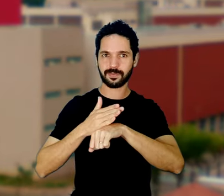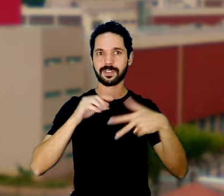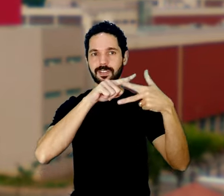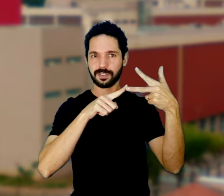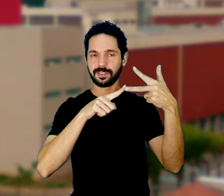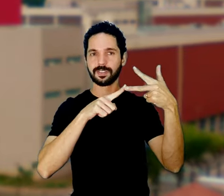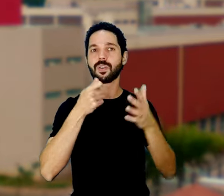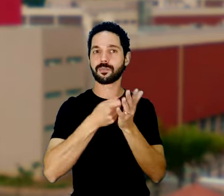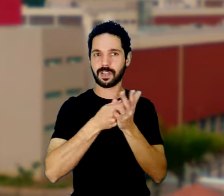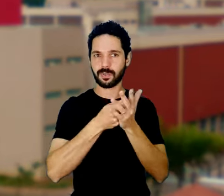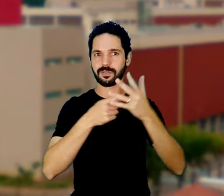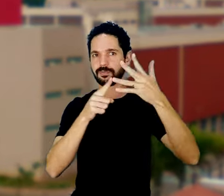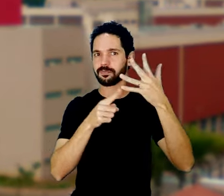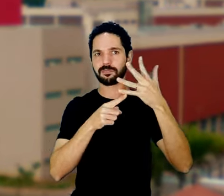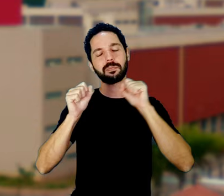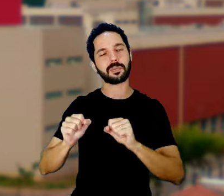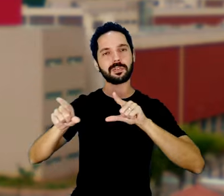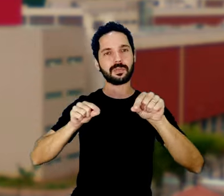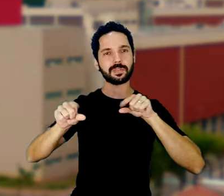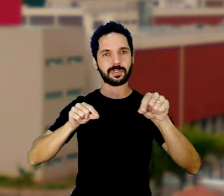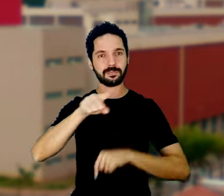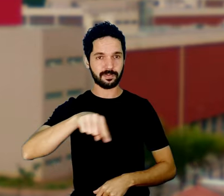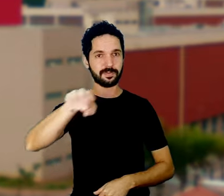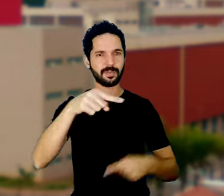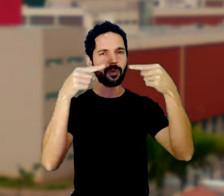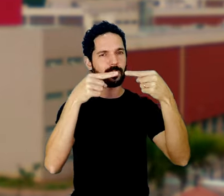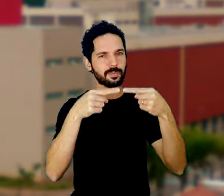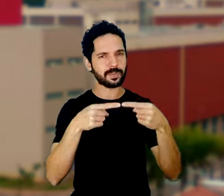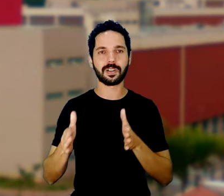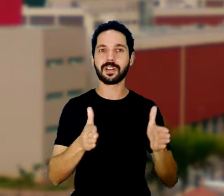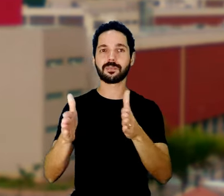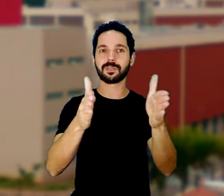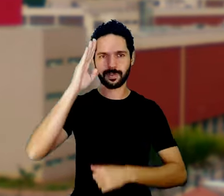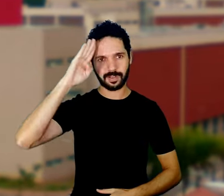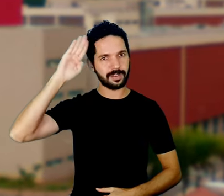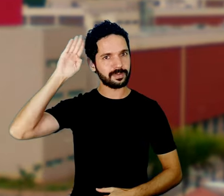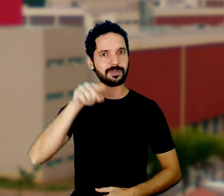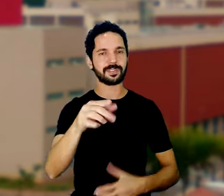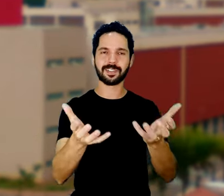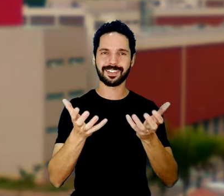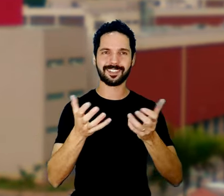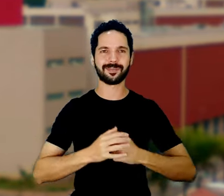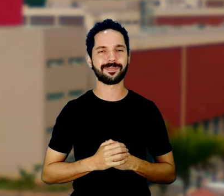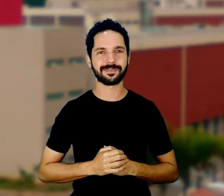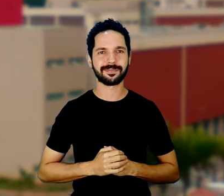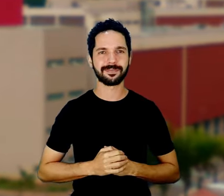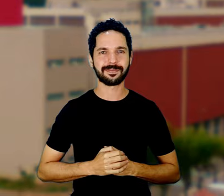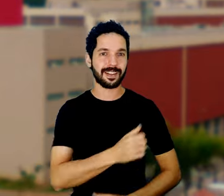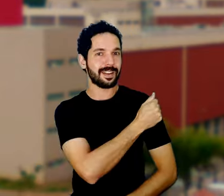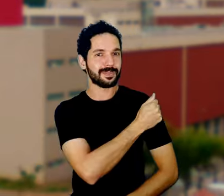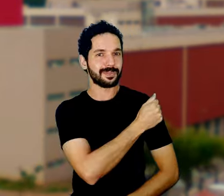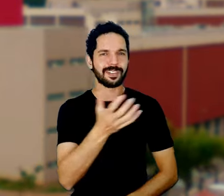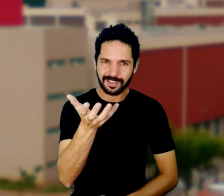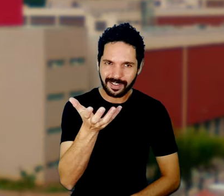são obrigatórios e os outros 2 podem ser escolhidos por vocês de acordo com o percurso que vocês construírem. Os